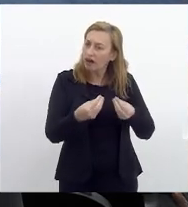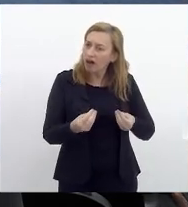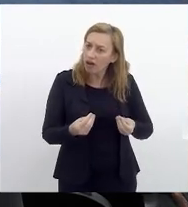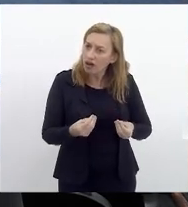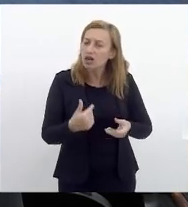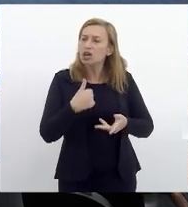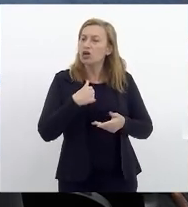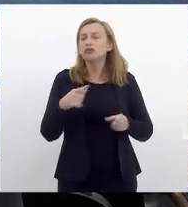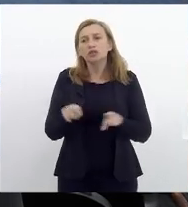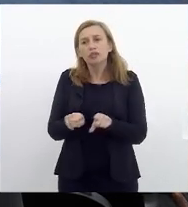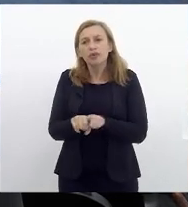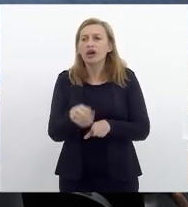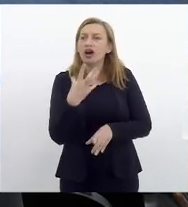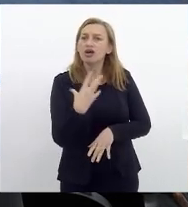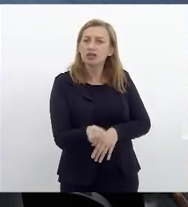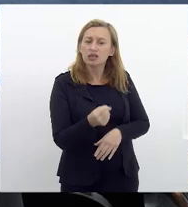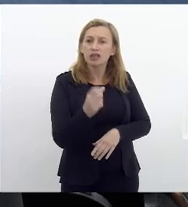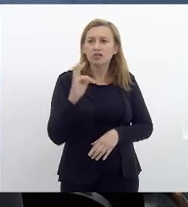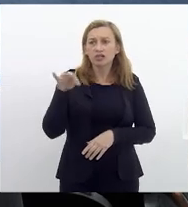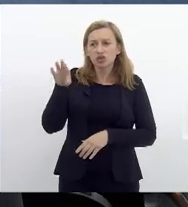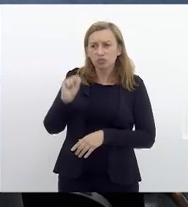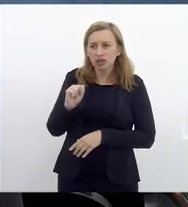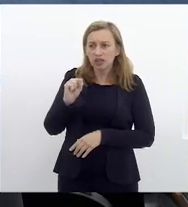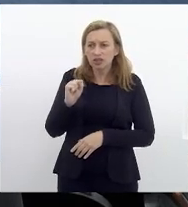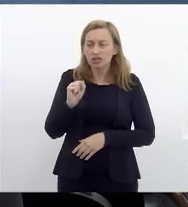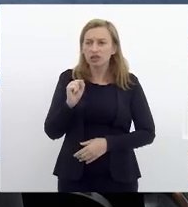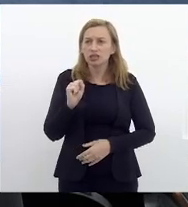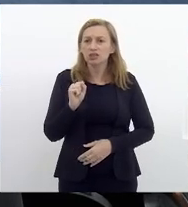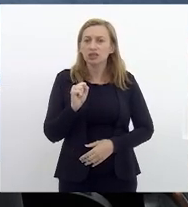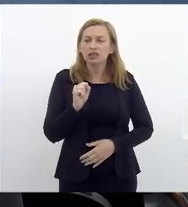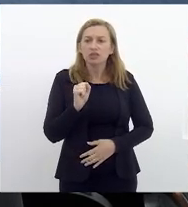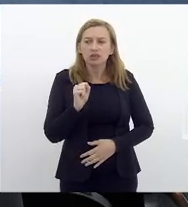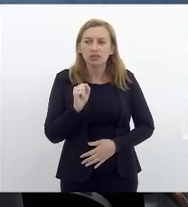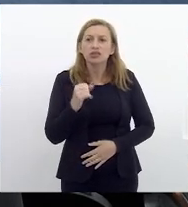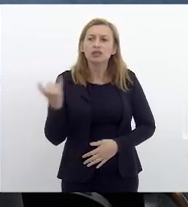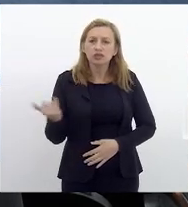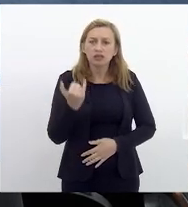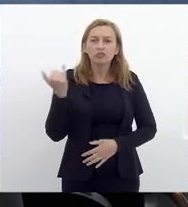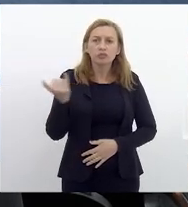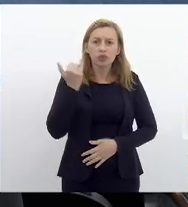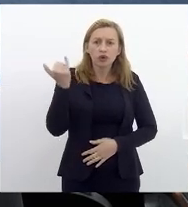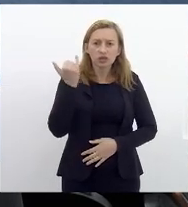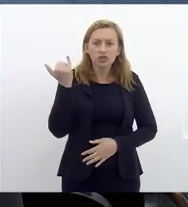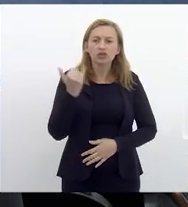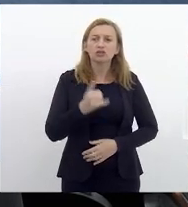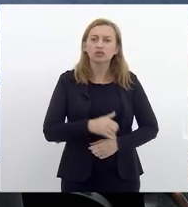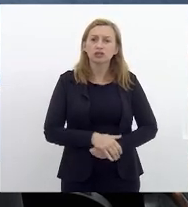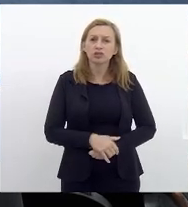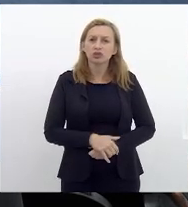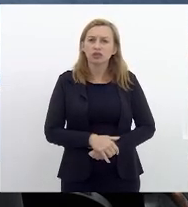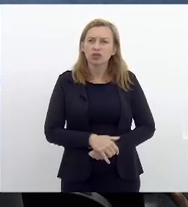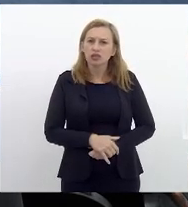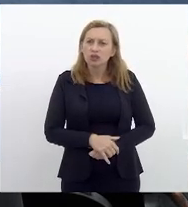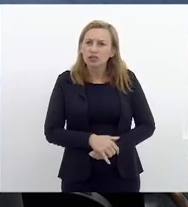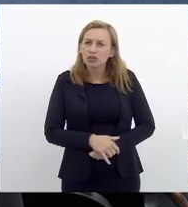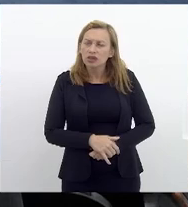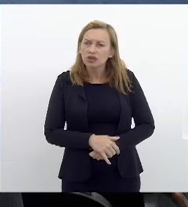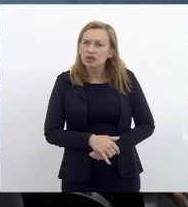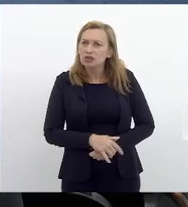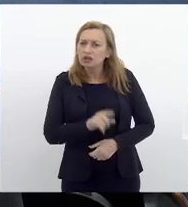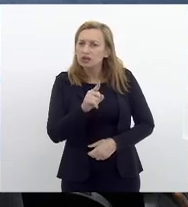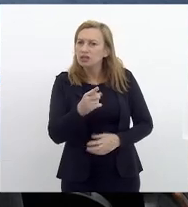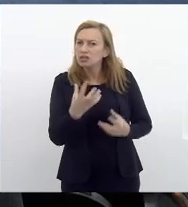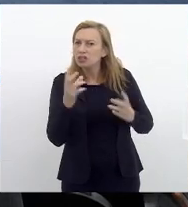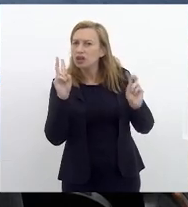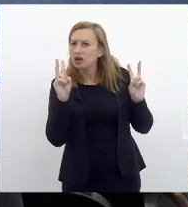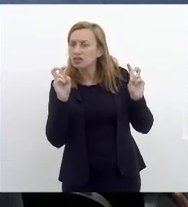também sou favorável às blitz da Lei Seca. Muito importante. Muito importante. Nesse caso,